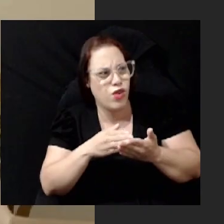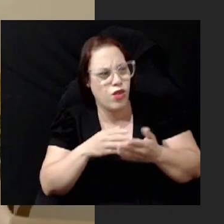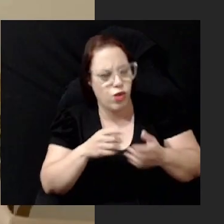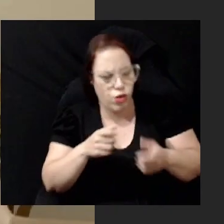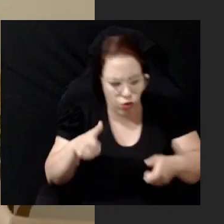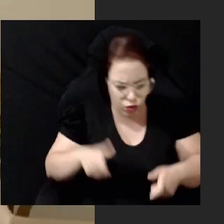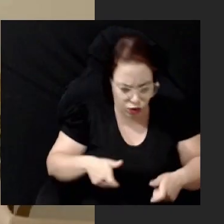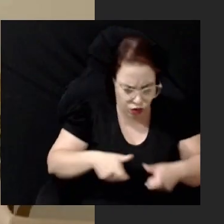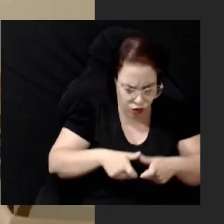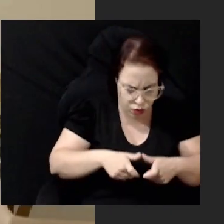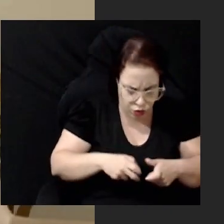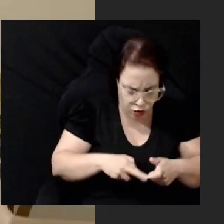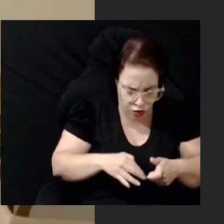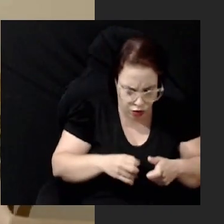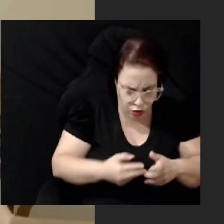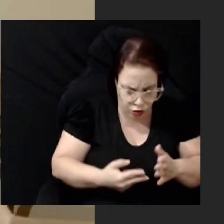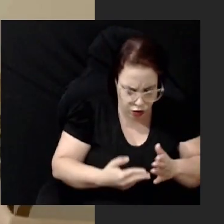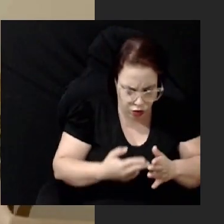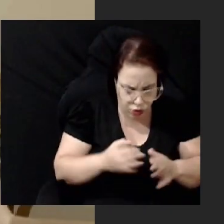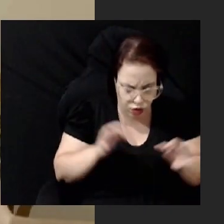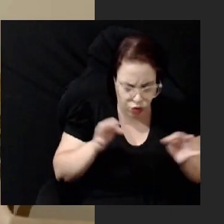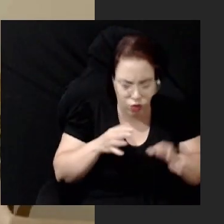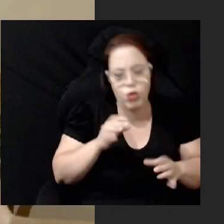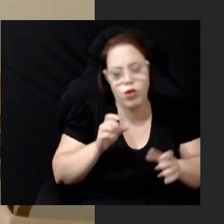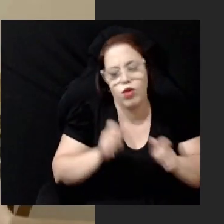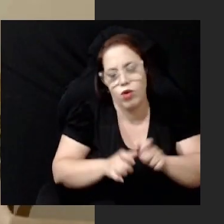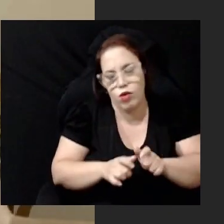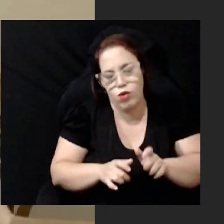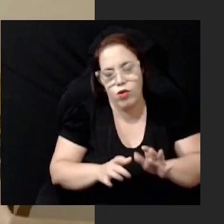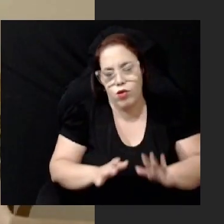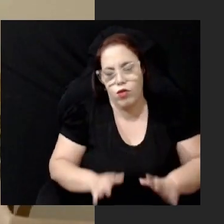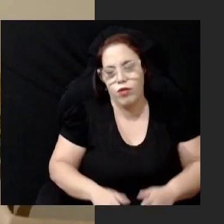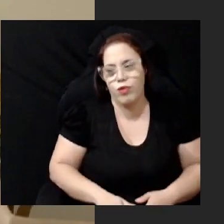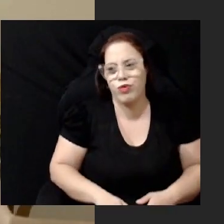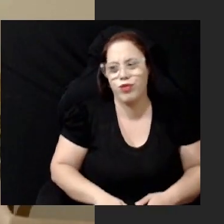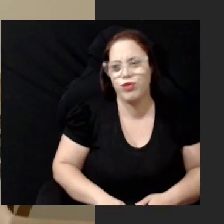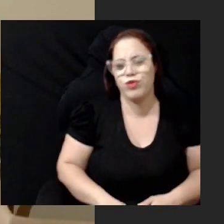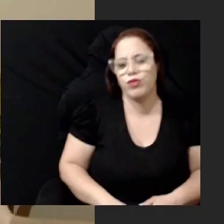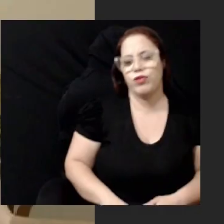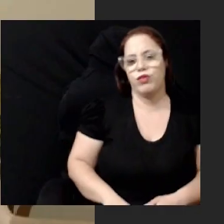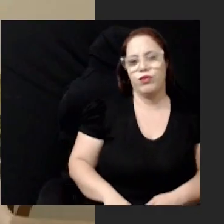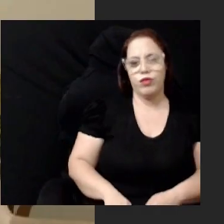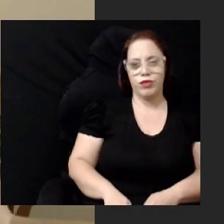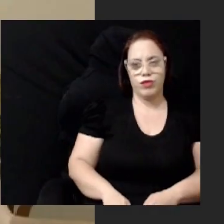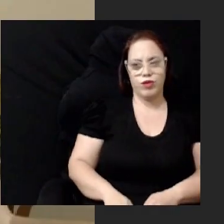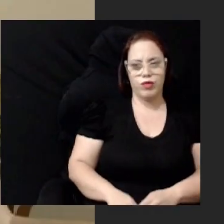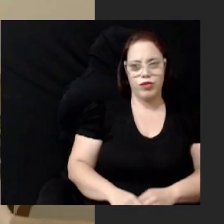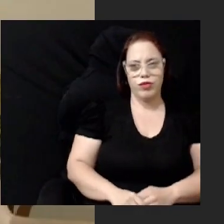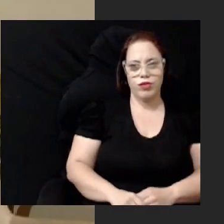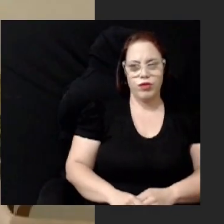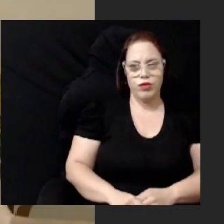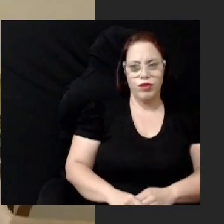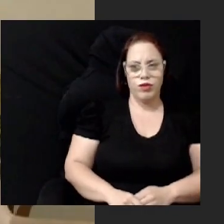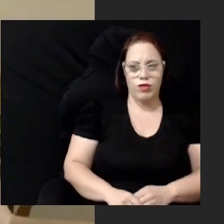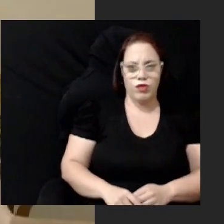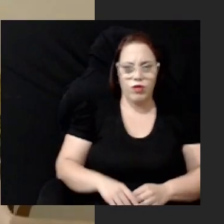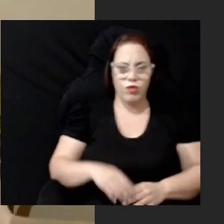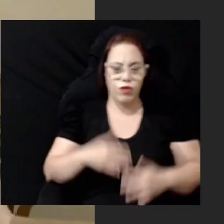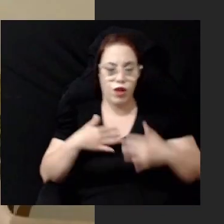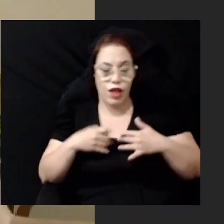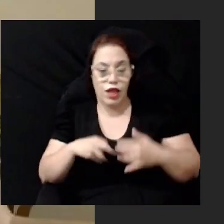as lesões são pequenas, a cirurgia vai ser muito menor, mas sem dúvida nenhuma a gente avançou principalmente